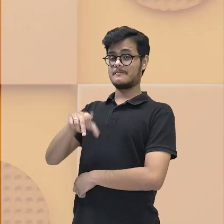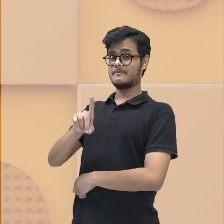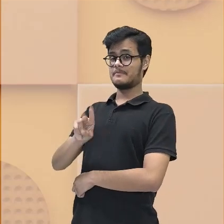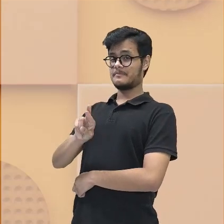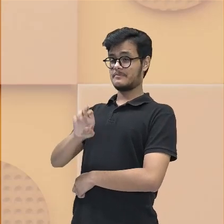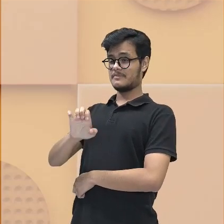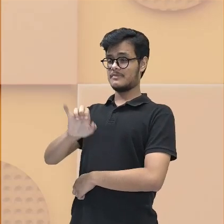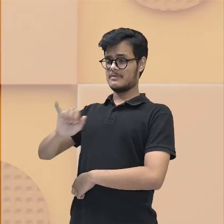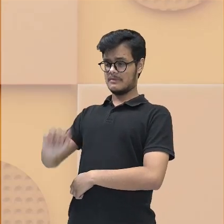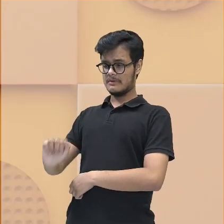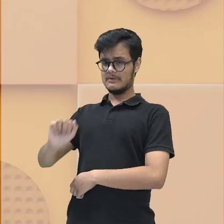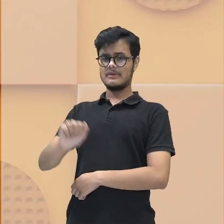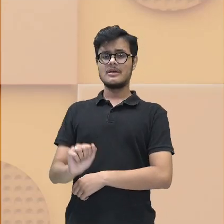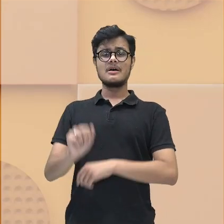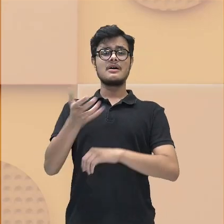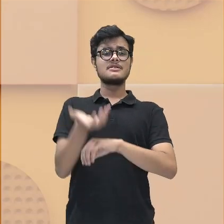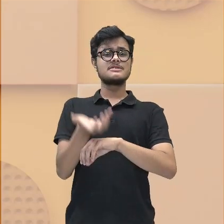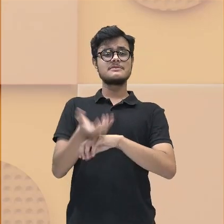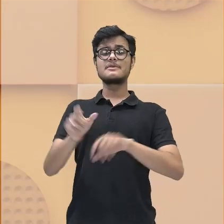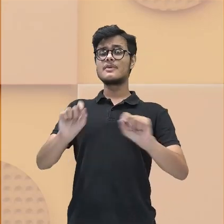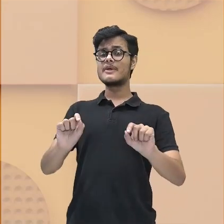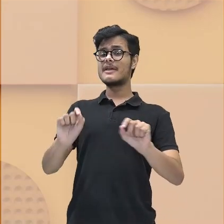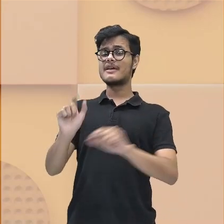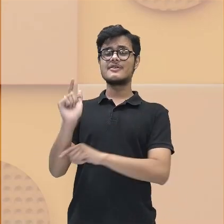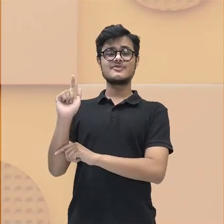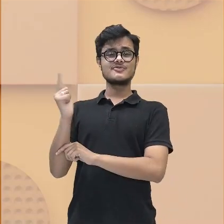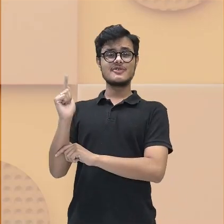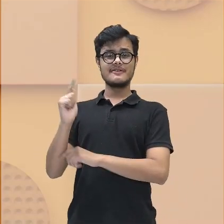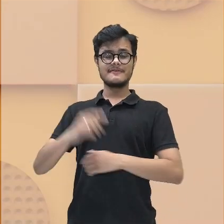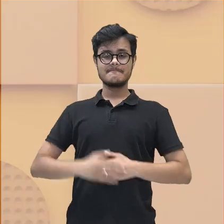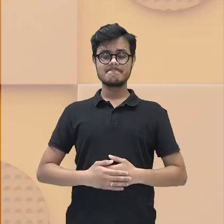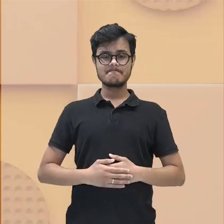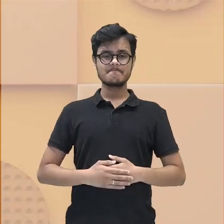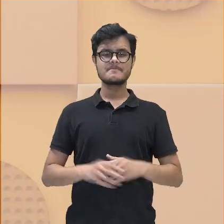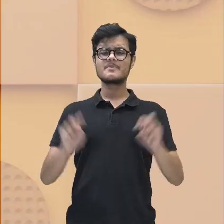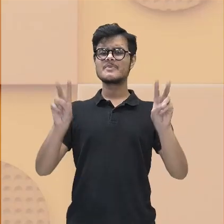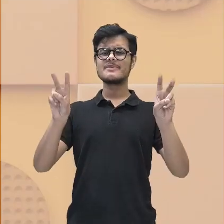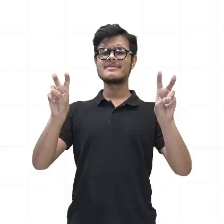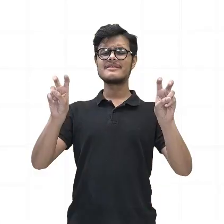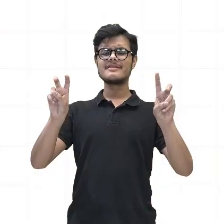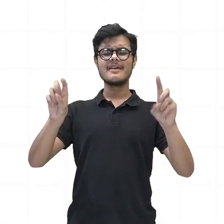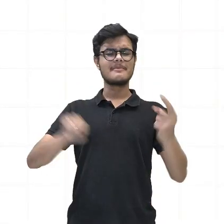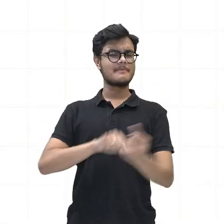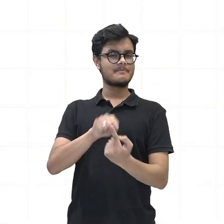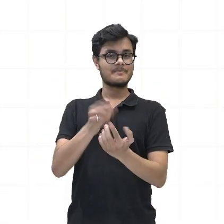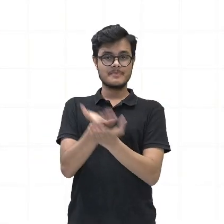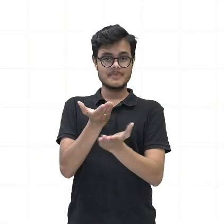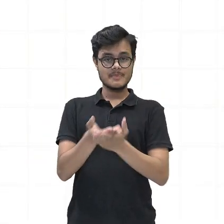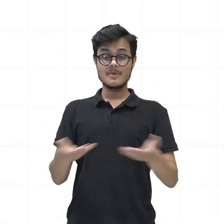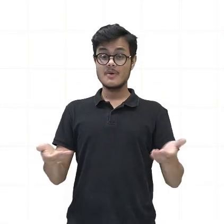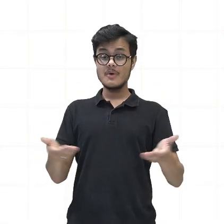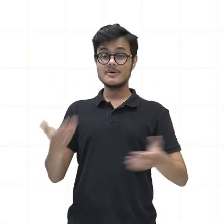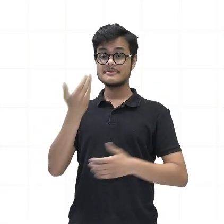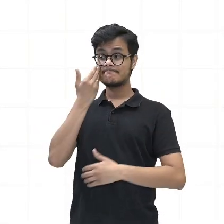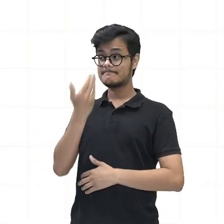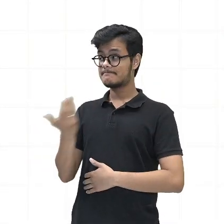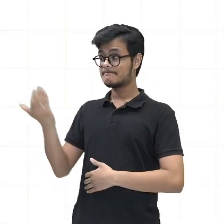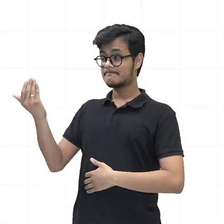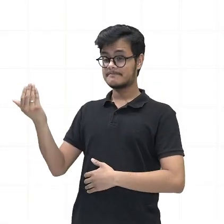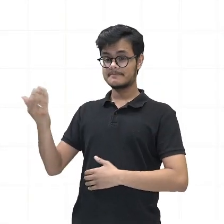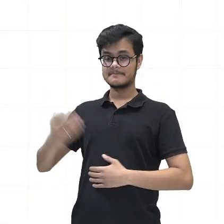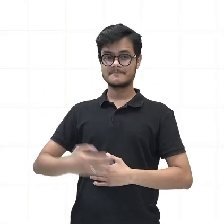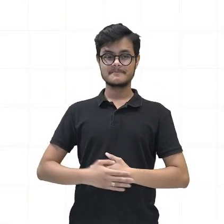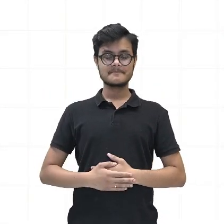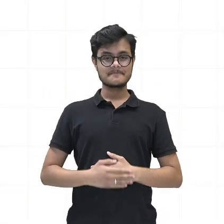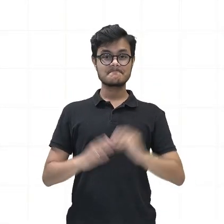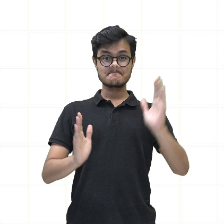Cascais, professora do componente de Geografia. Vamos dar uma olhada no objeto de conhecimento de nossa aula. Esta